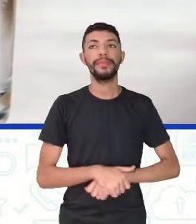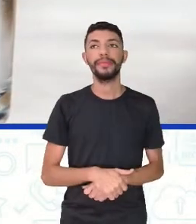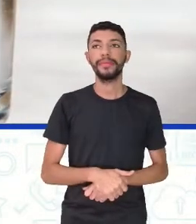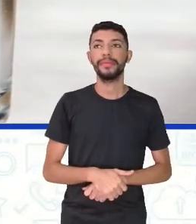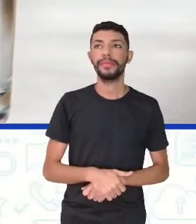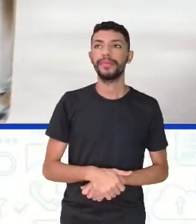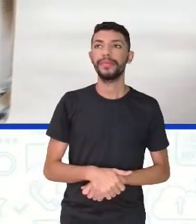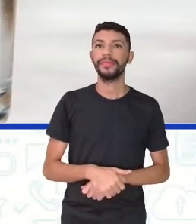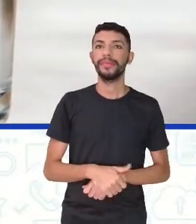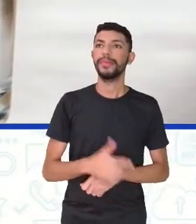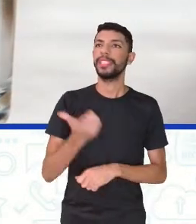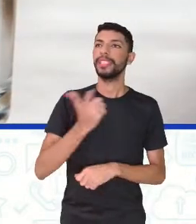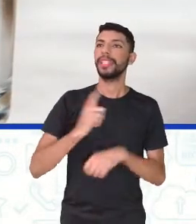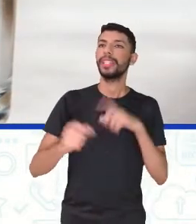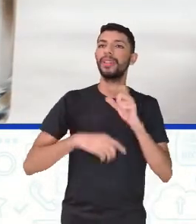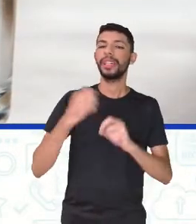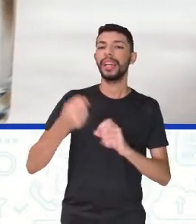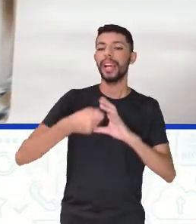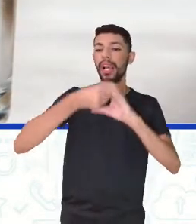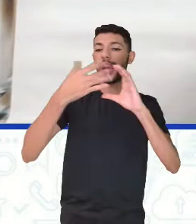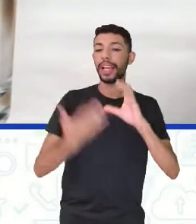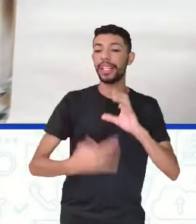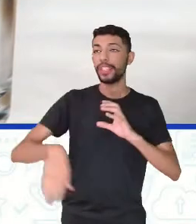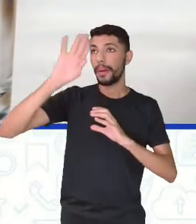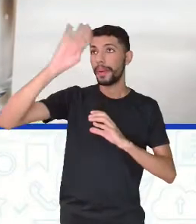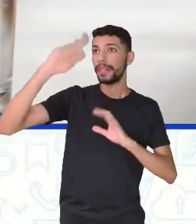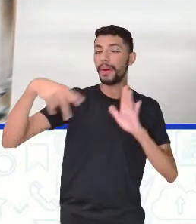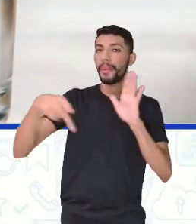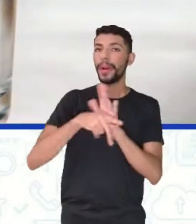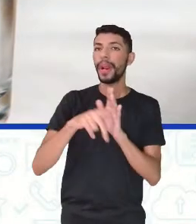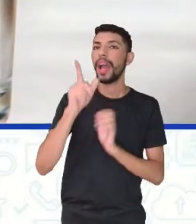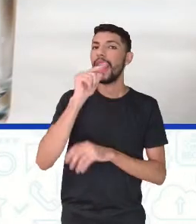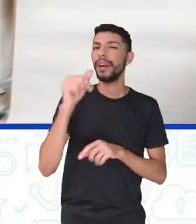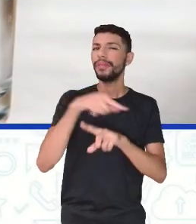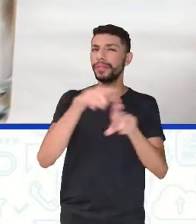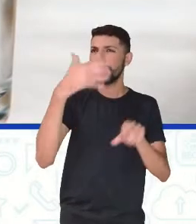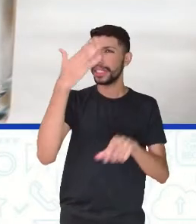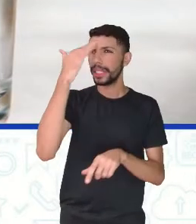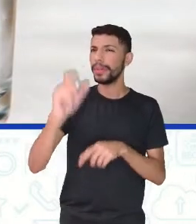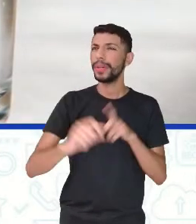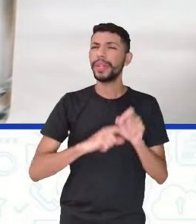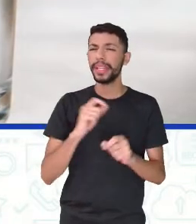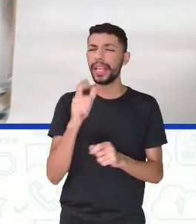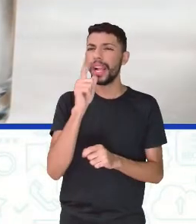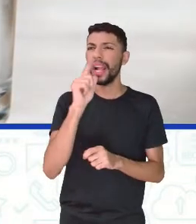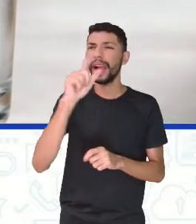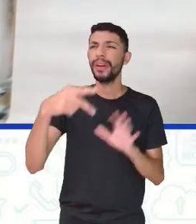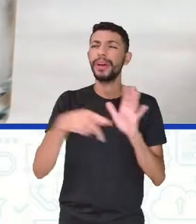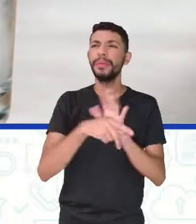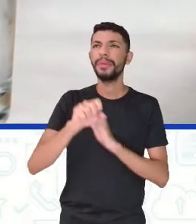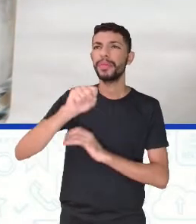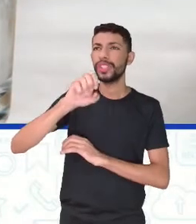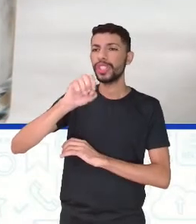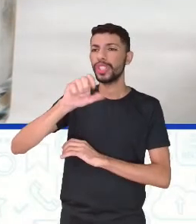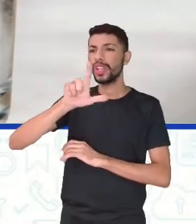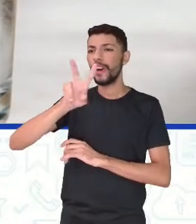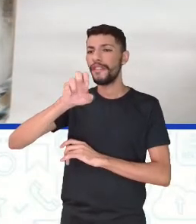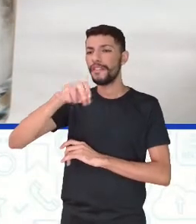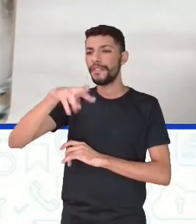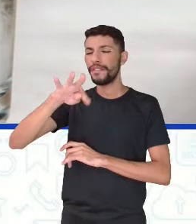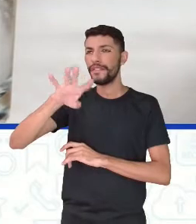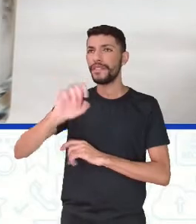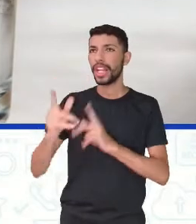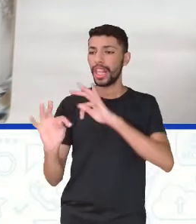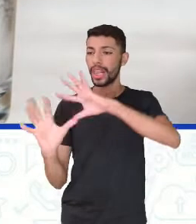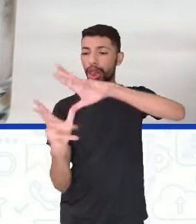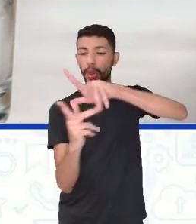a principal característica aí da água. Vocês sabiam que a água é considerado solvente universal,